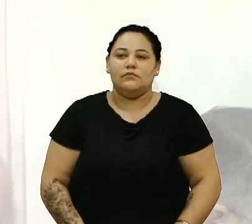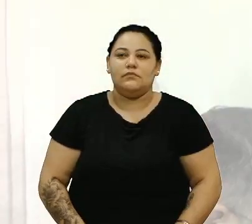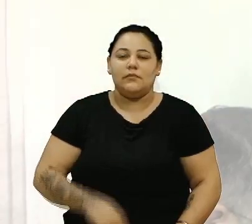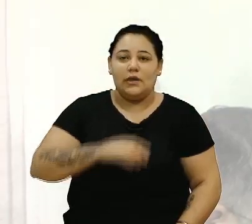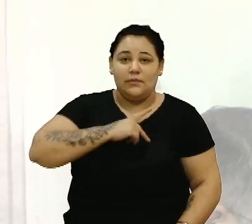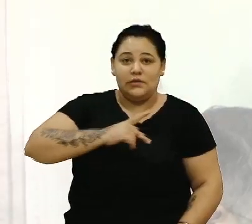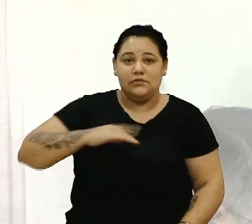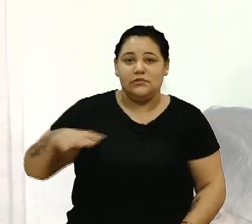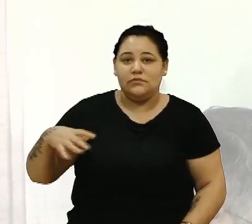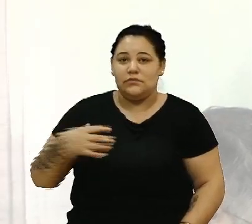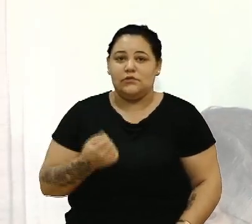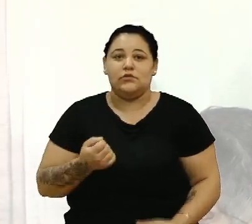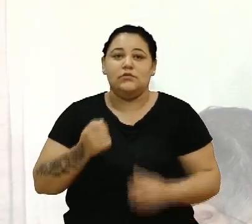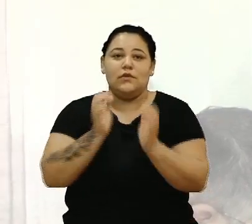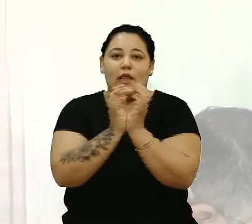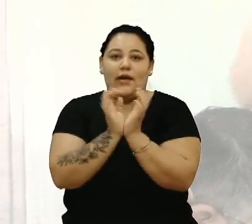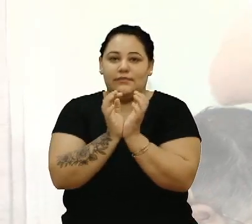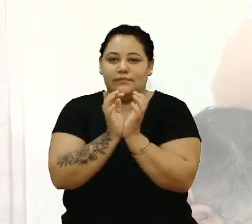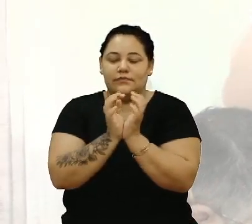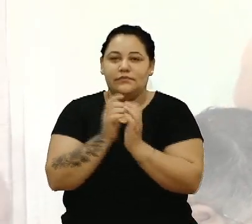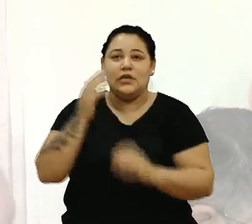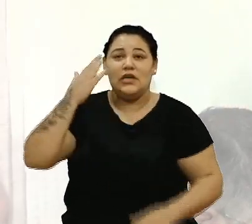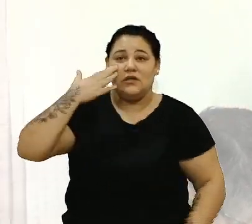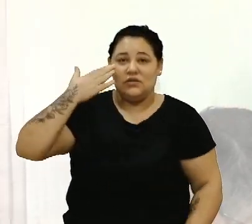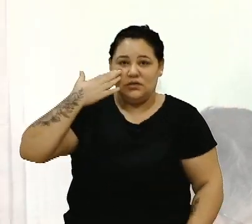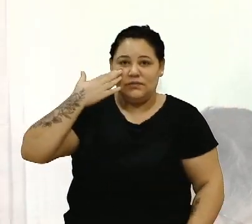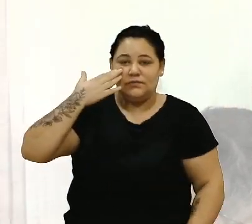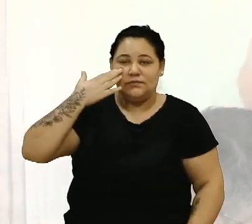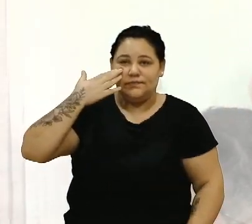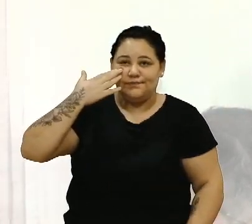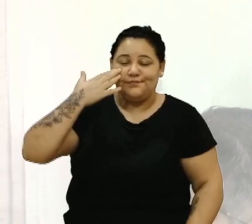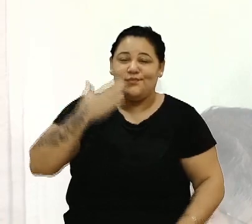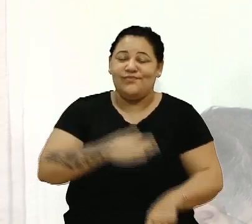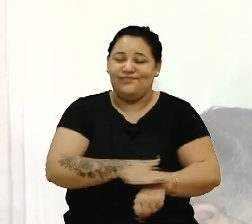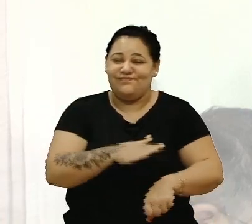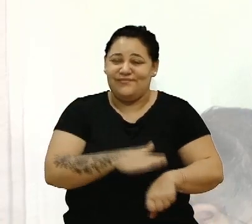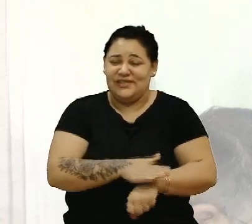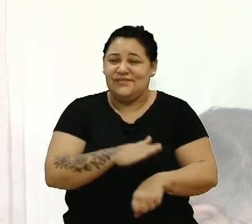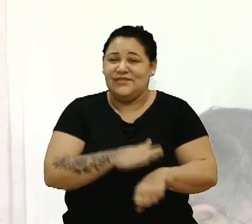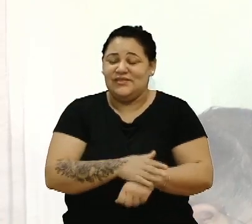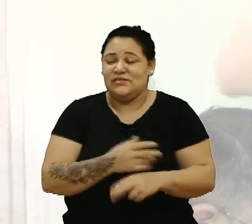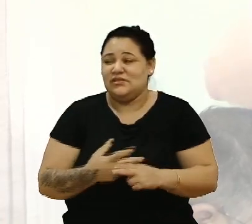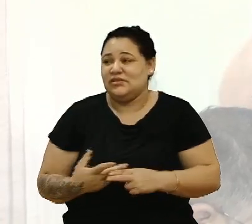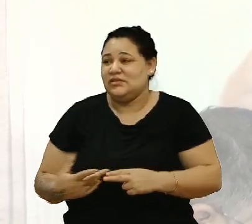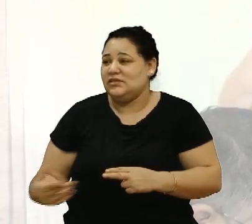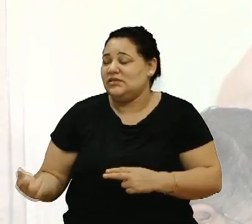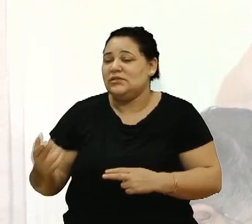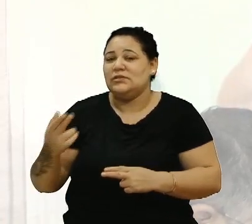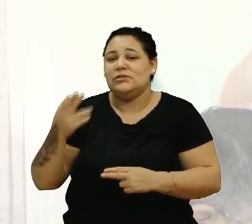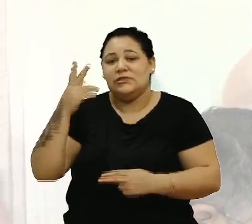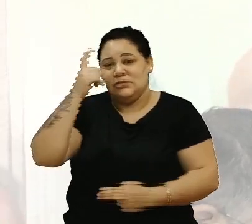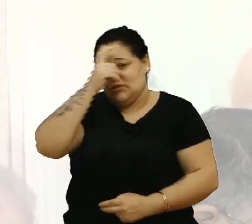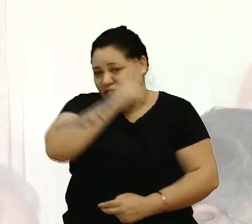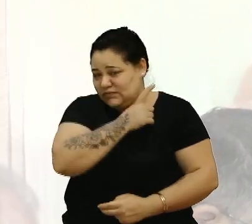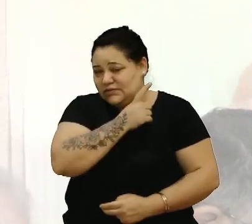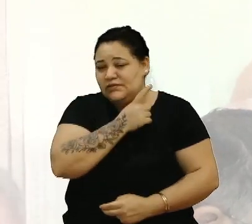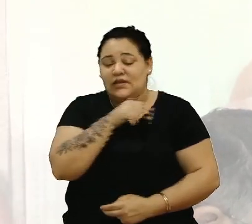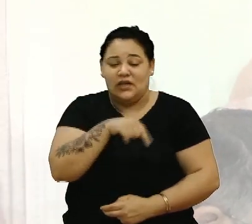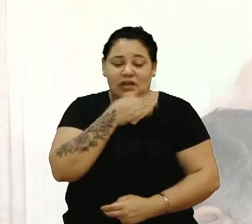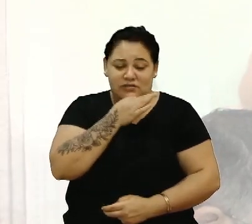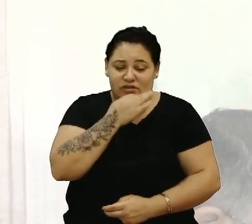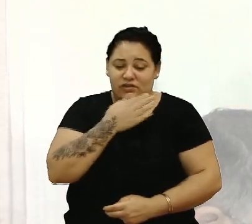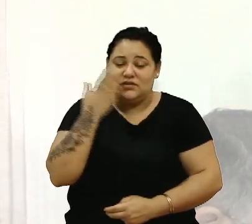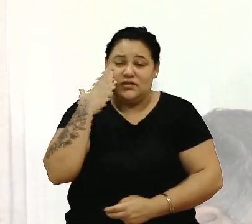Colegas, eu sei que o momento ainda é muito delicado no Estado, Caxias do Sul principalmente. Eu sei do esforço de todos os vereadores em